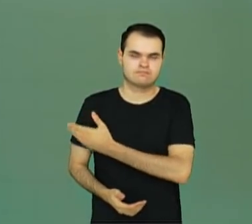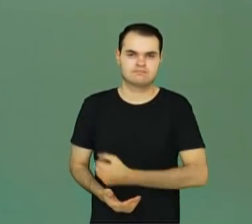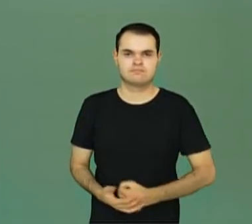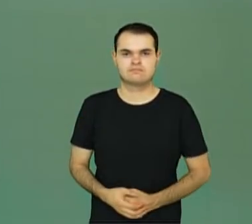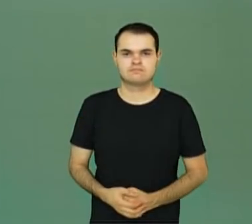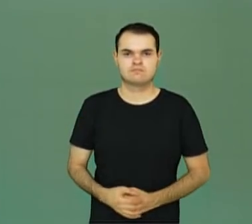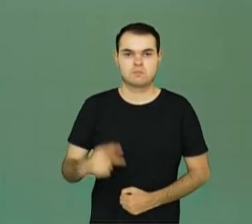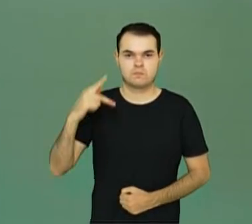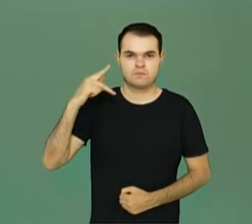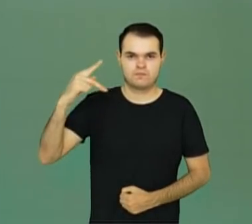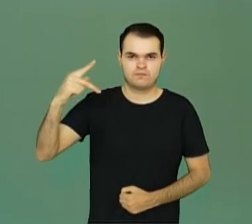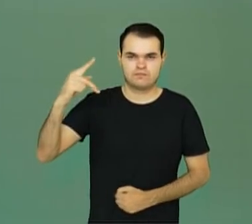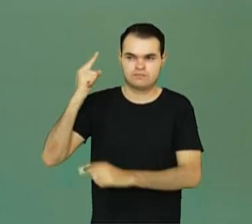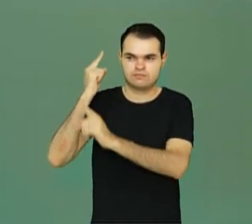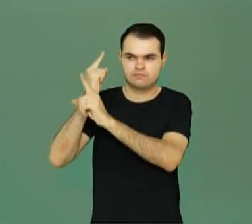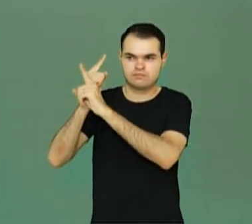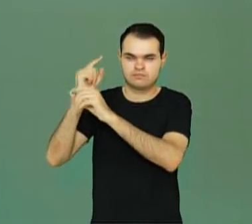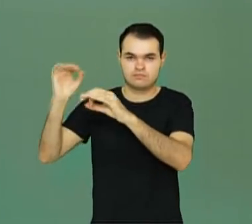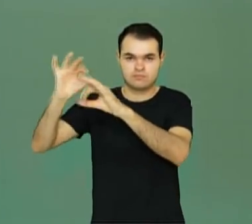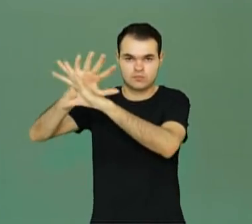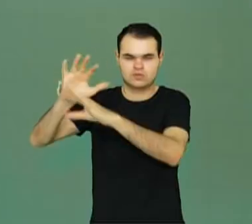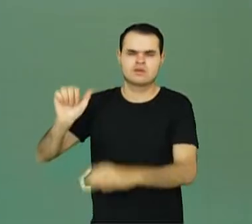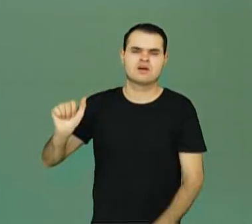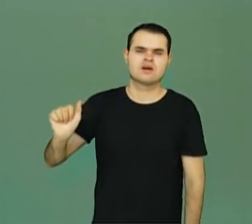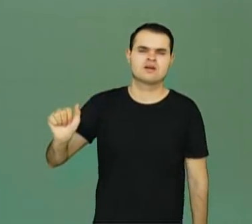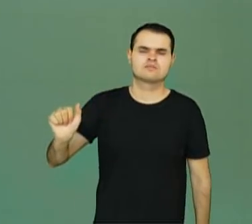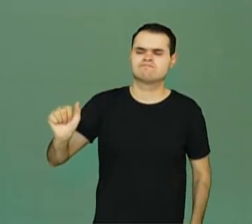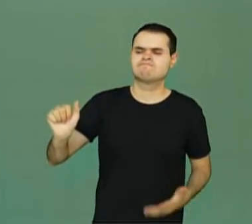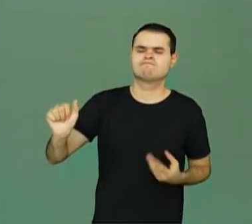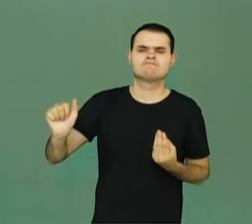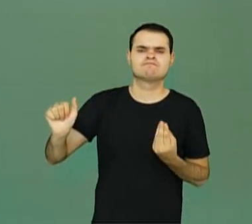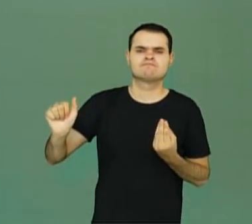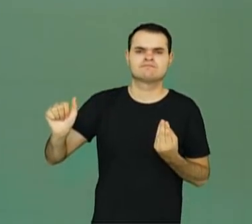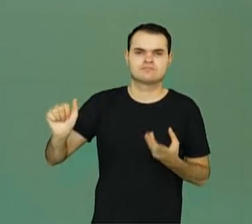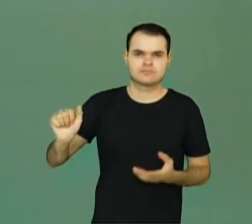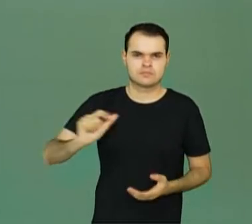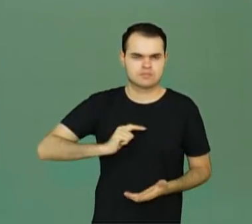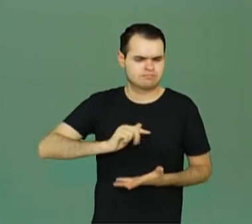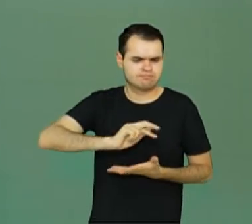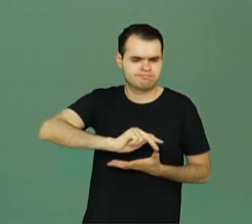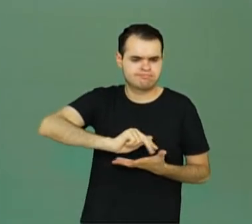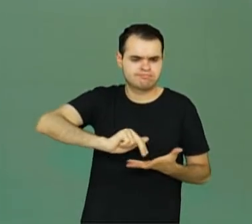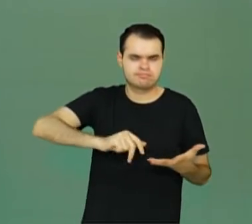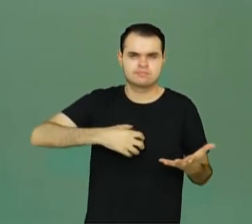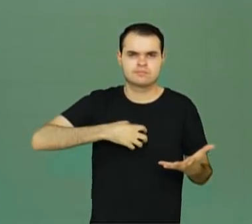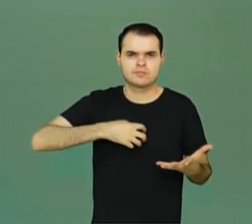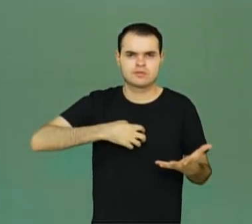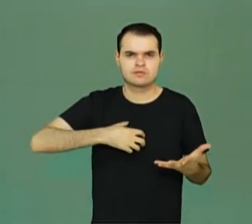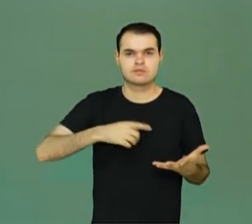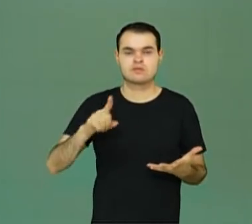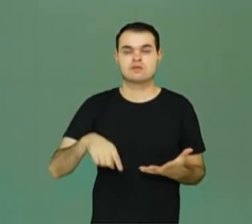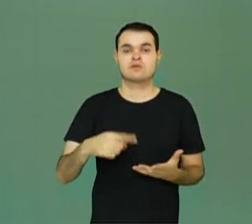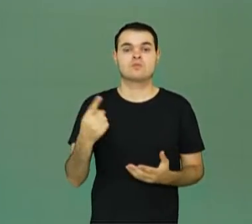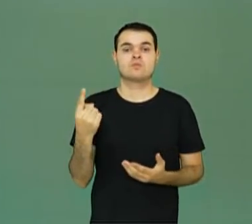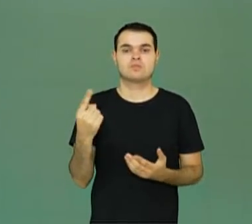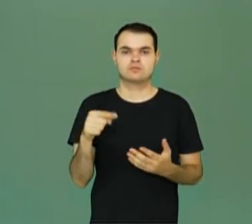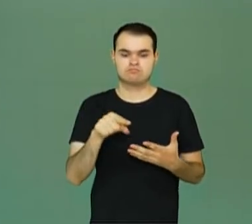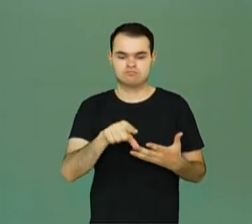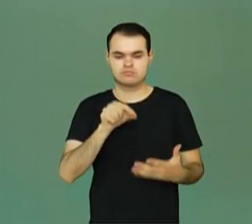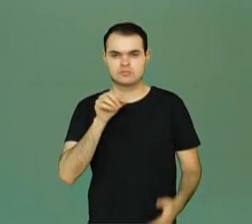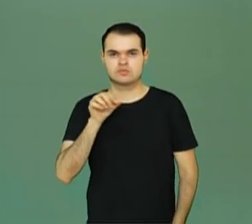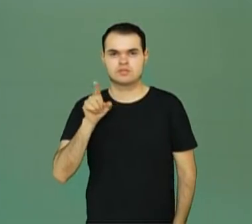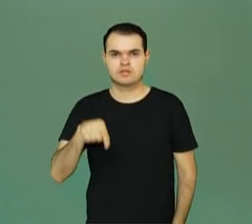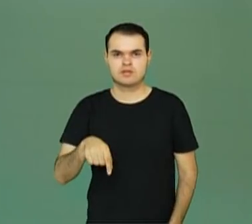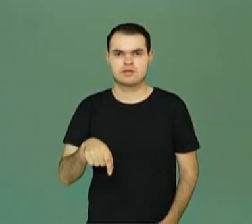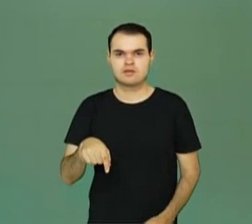Esse é o perímetro. E a área, como é que eu vou calcular? Existem várias maneiras de você calcular a área. Uma delas é você calcular a área desse triângulo,